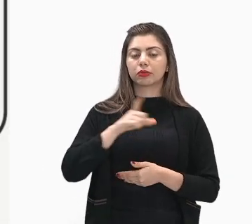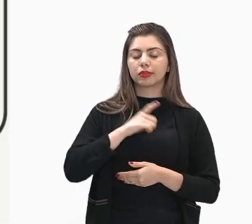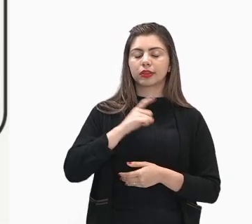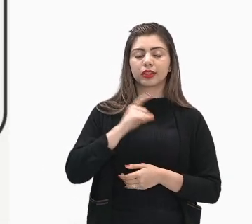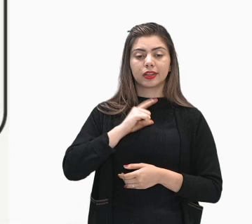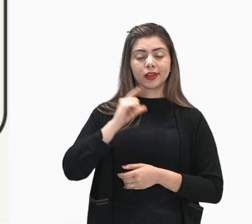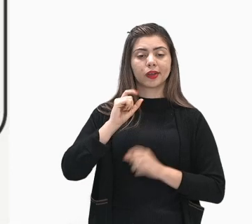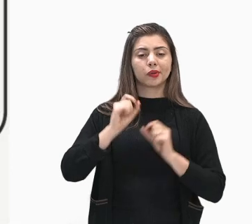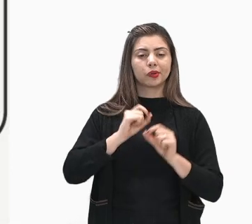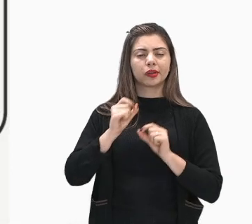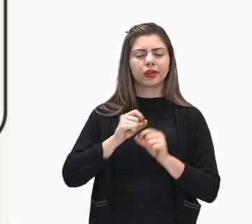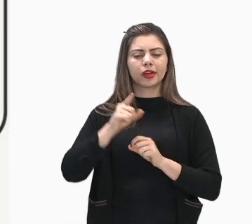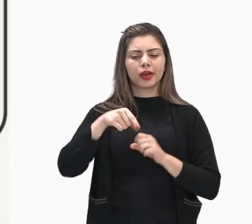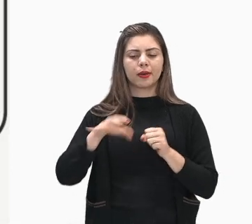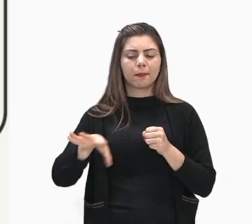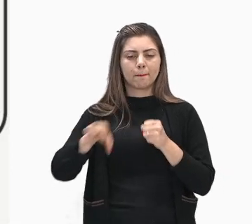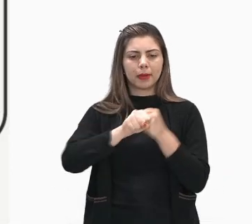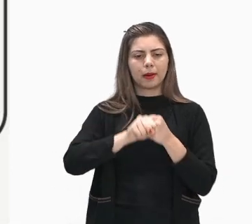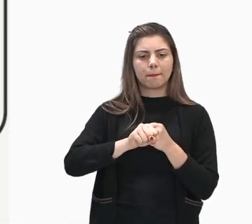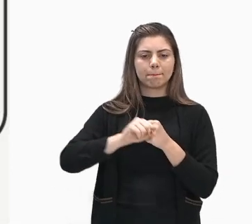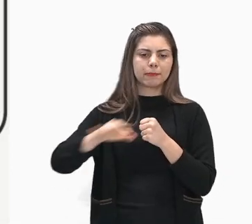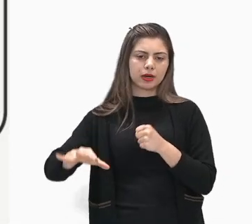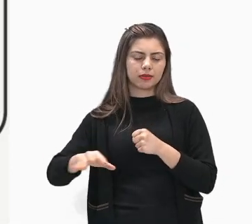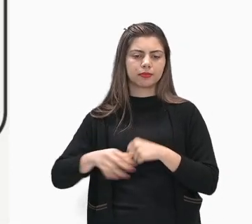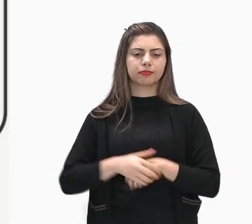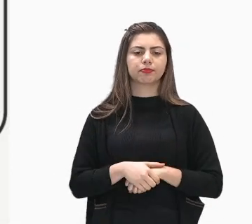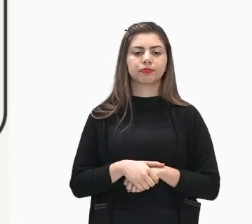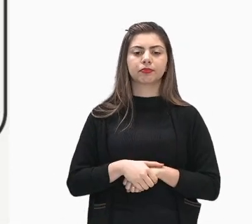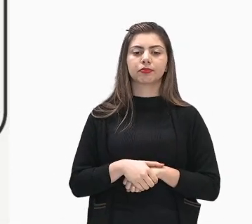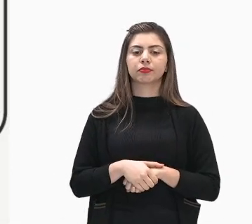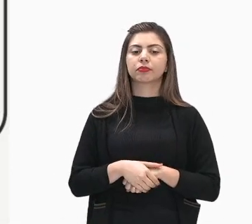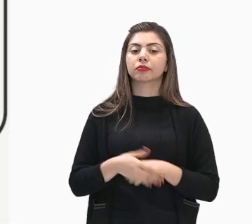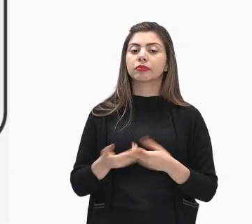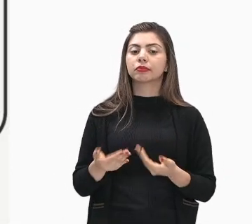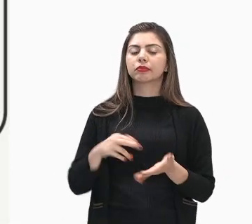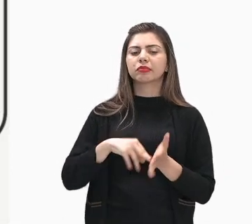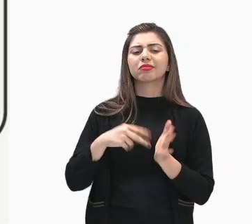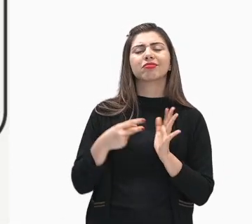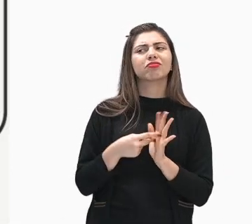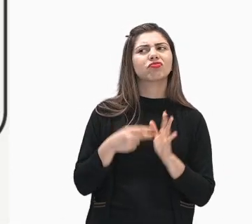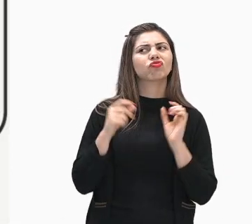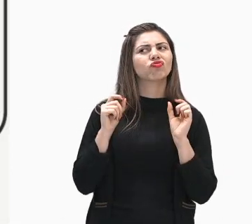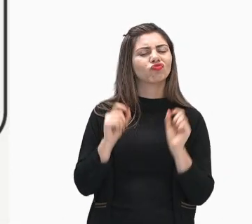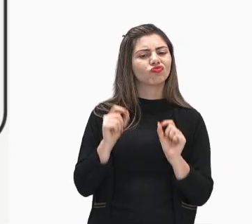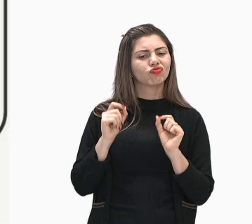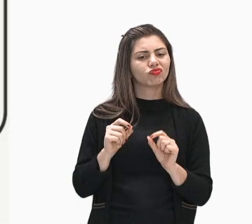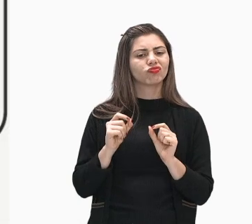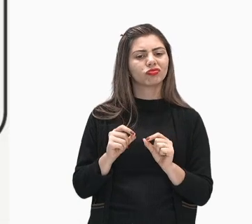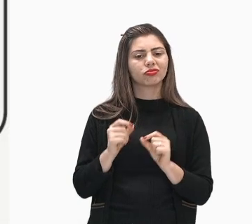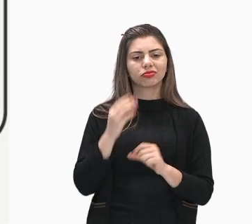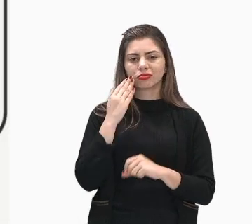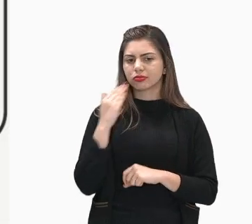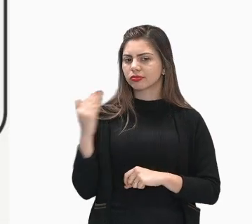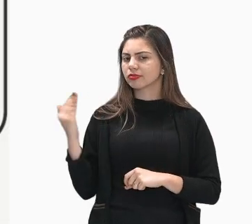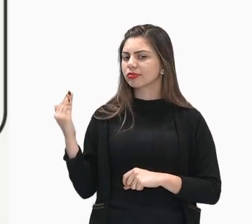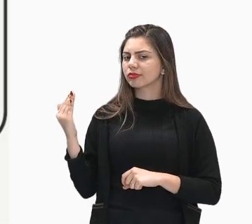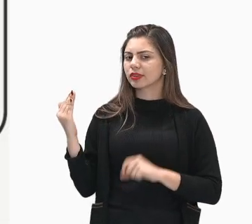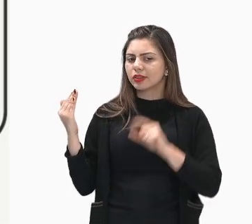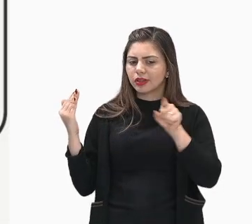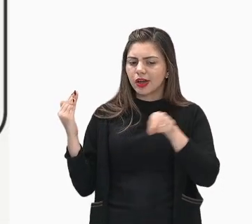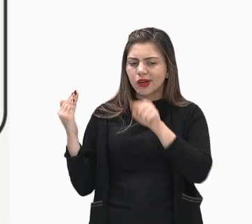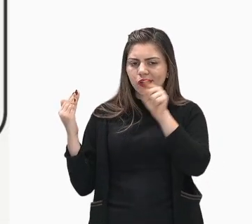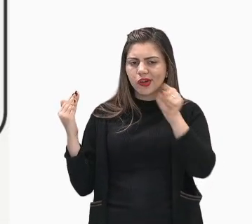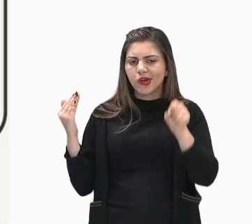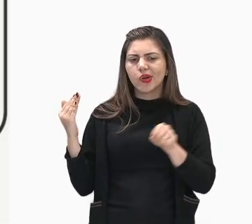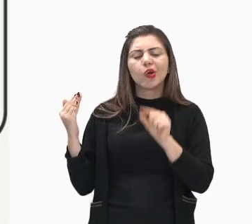intensificadas. O que quer dizer isso, pessoal? Perto dos polos, aqui onde eu destaquei aqui, ó, vou riscar de